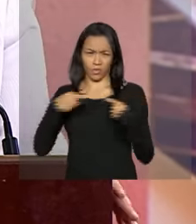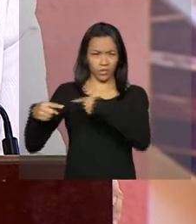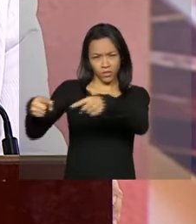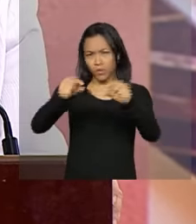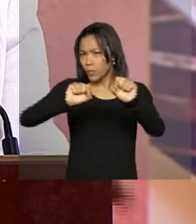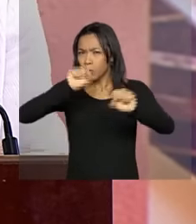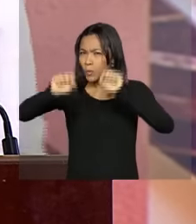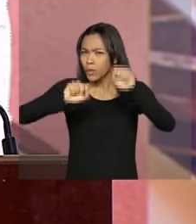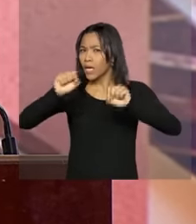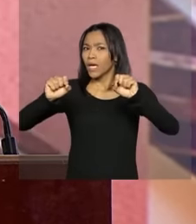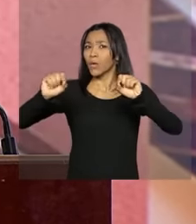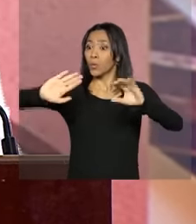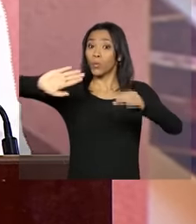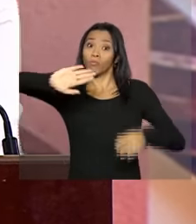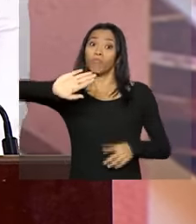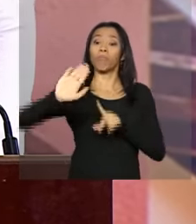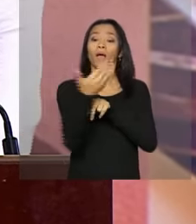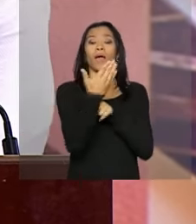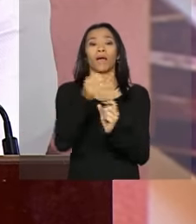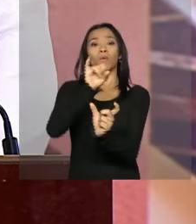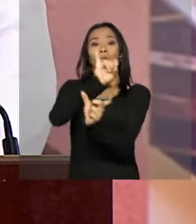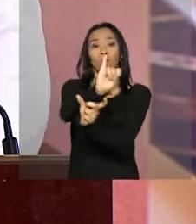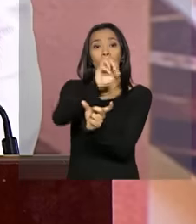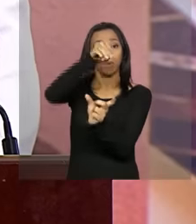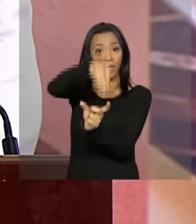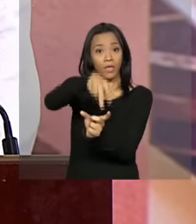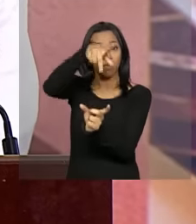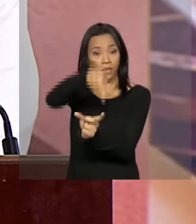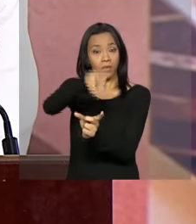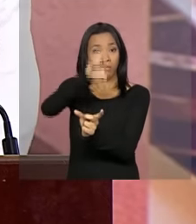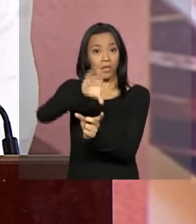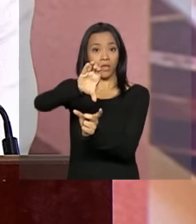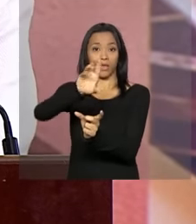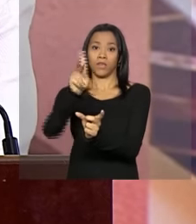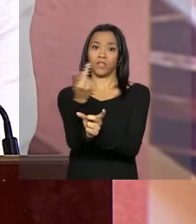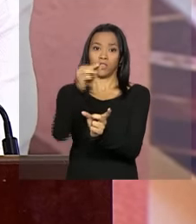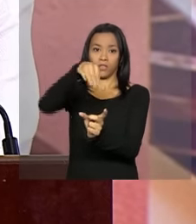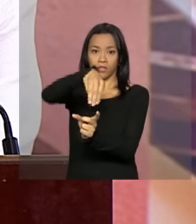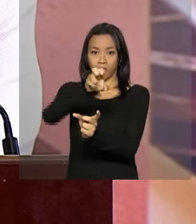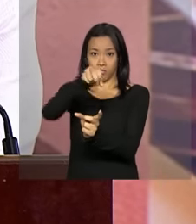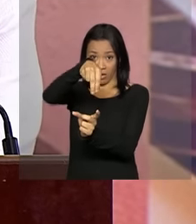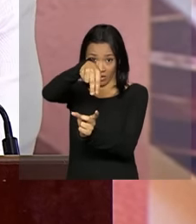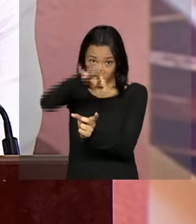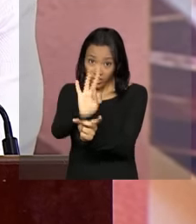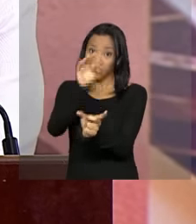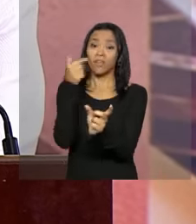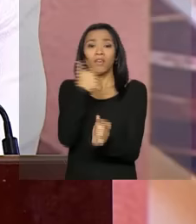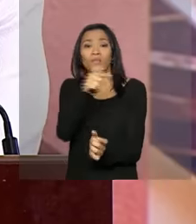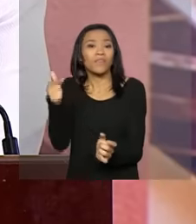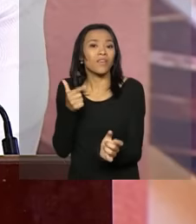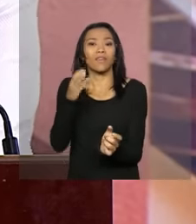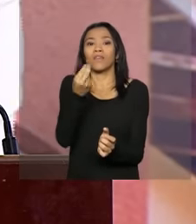tese o impeach nós estamos discutindo um impeach muito concreto sem crime de